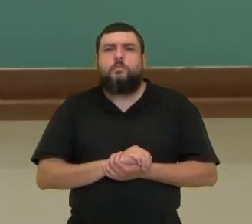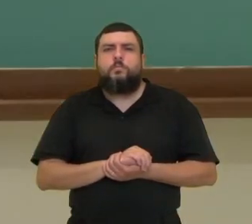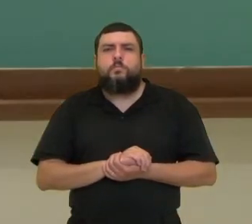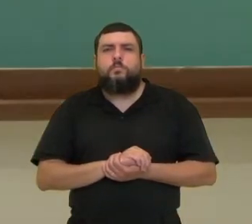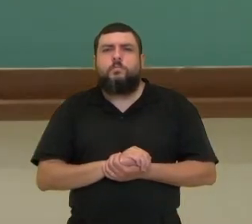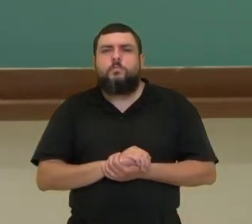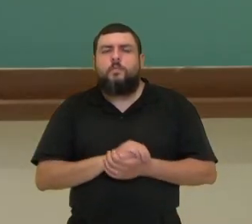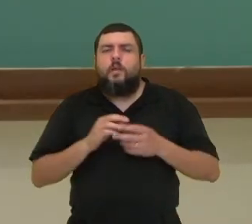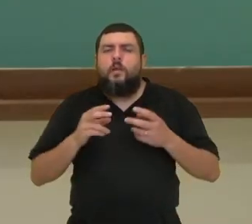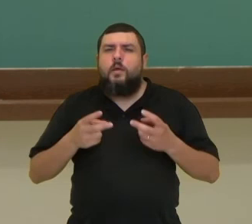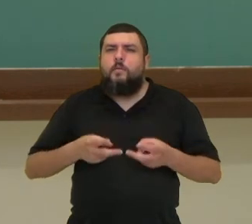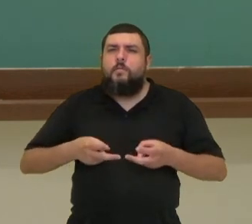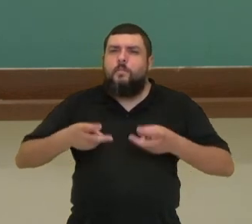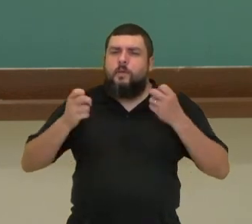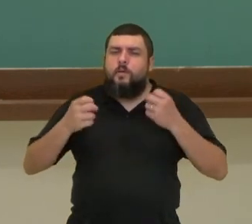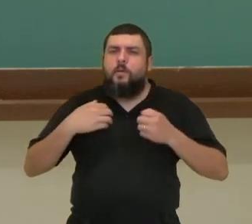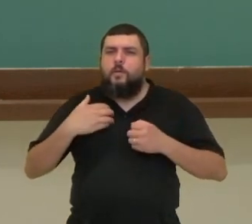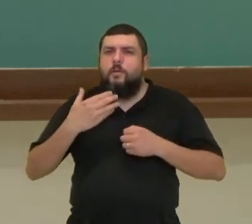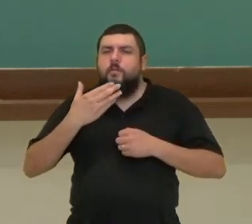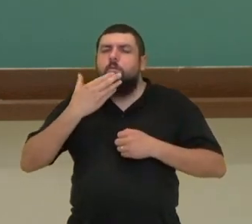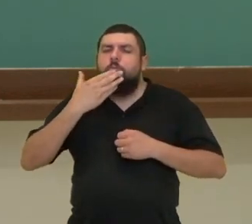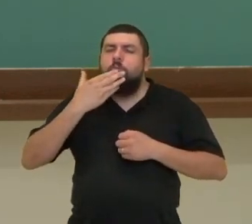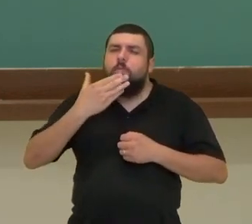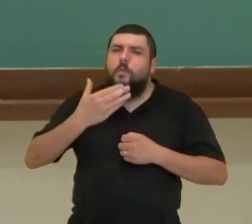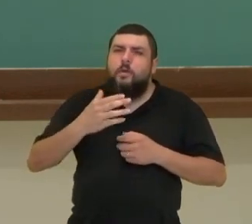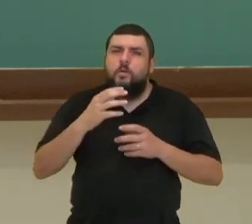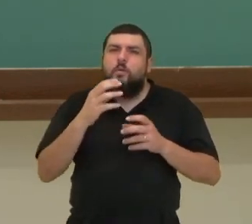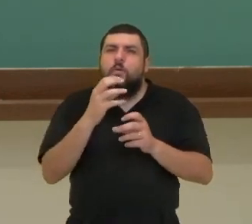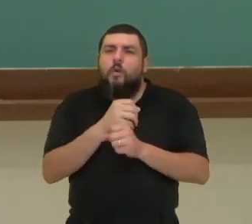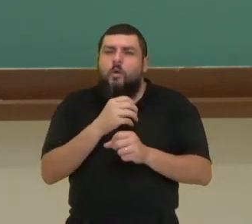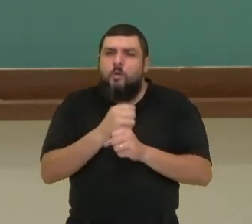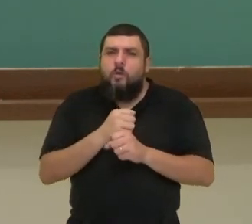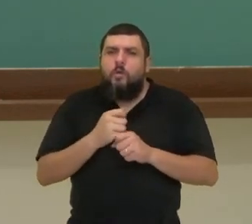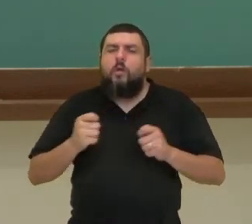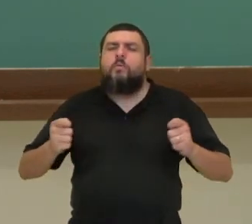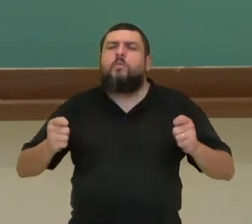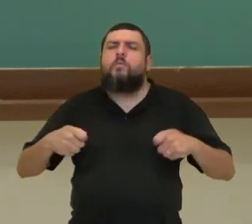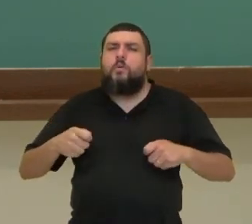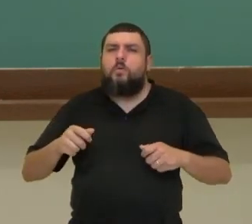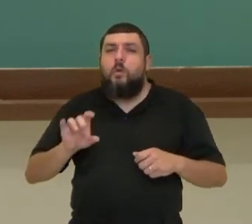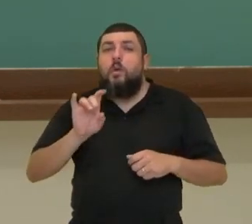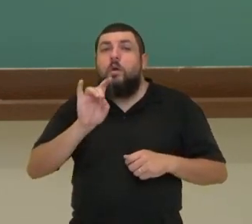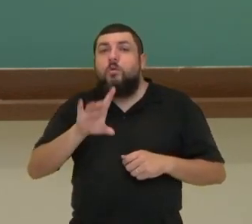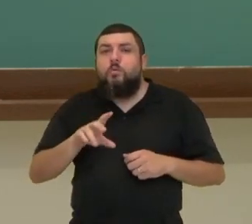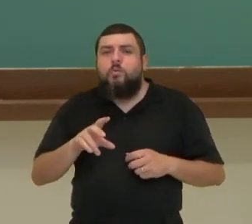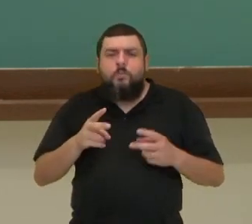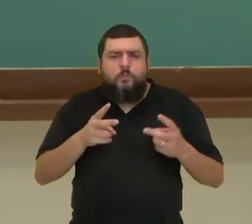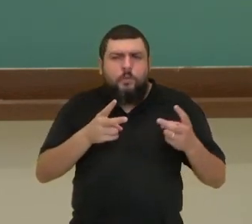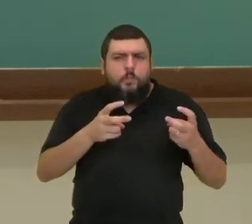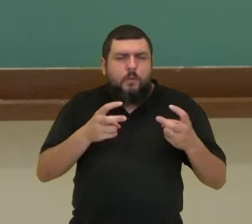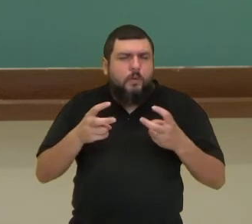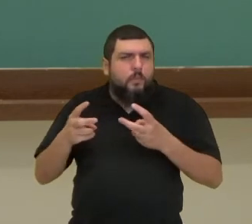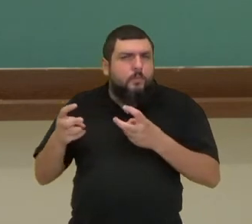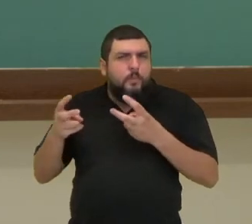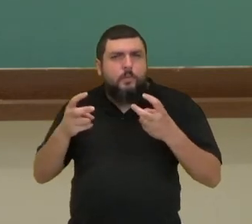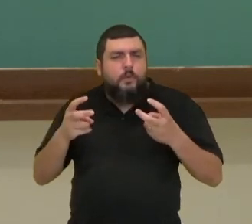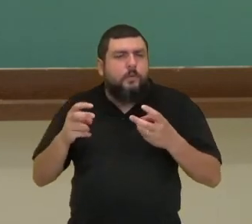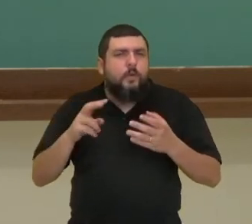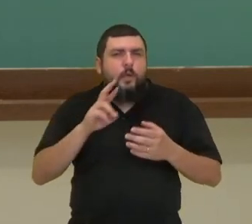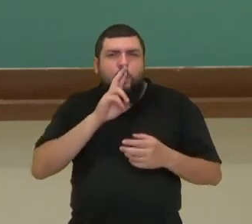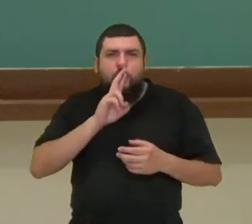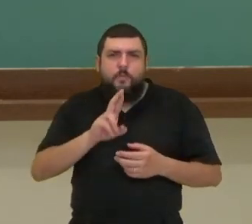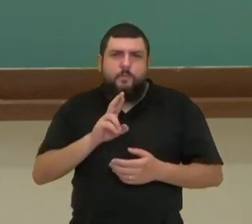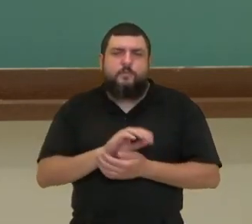para você calcular a probabilidade. Ele apenas pediu para você interpretar o exercício, tá bom? E